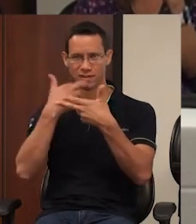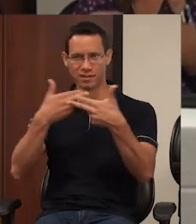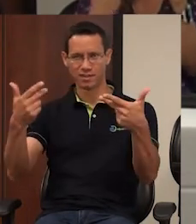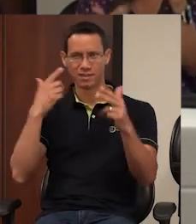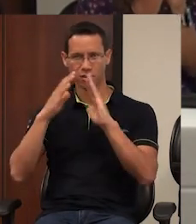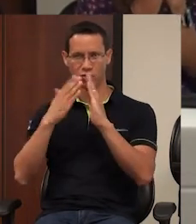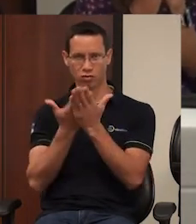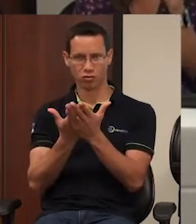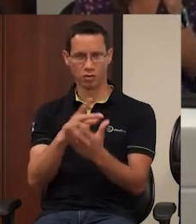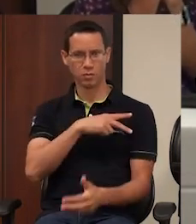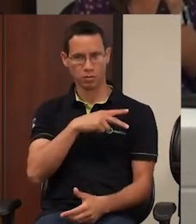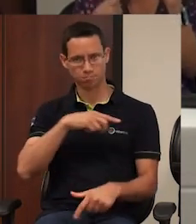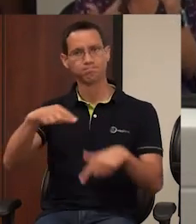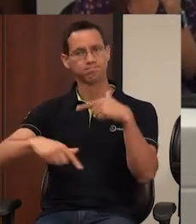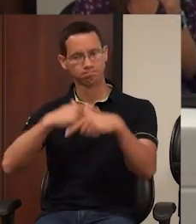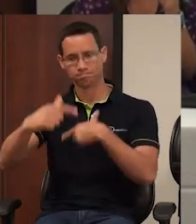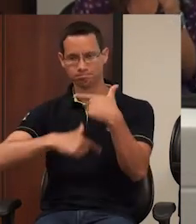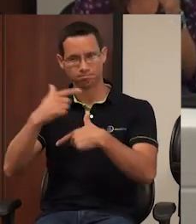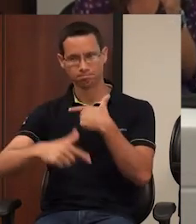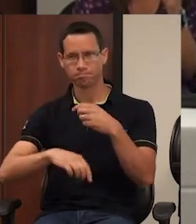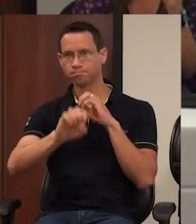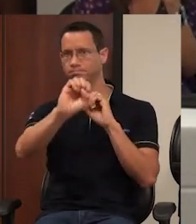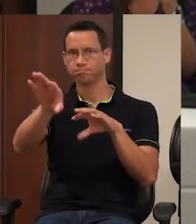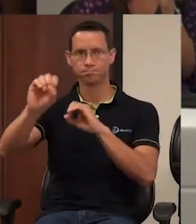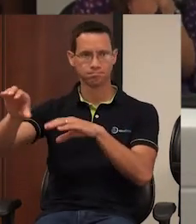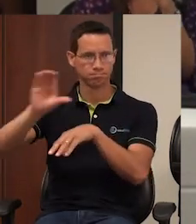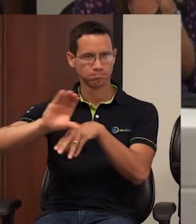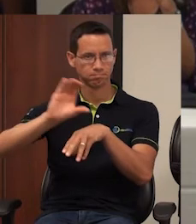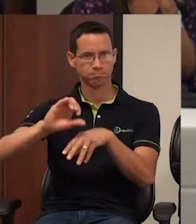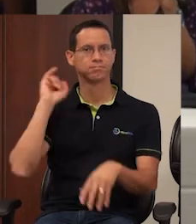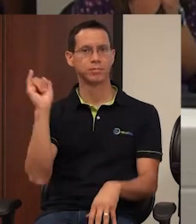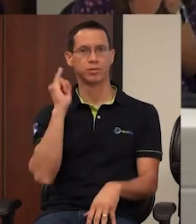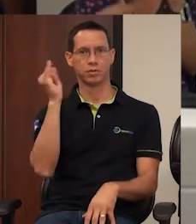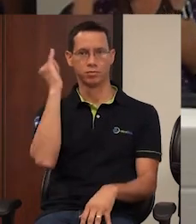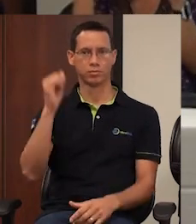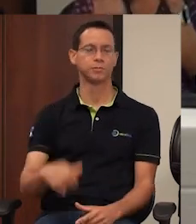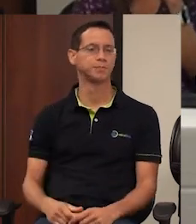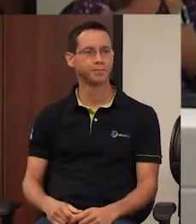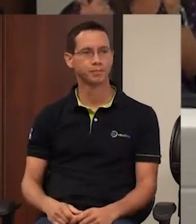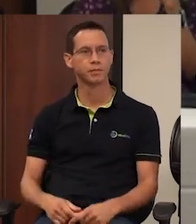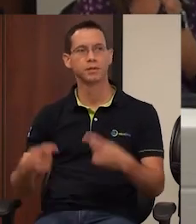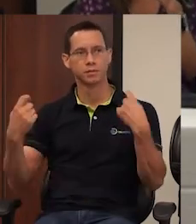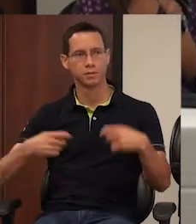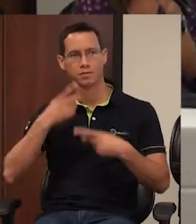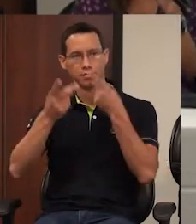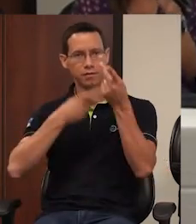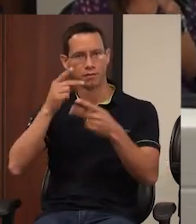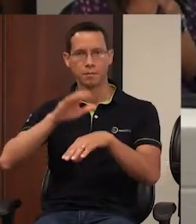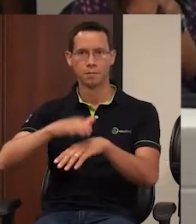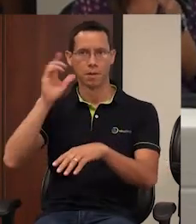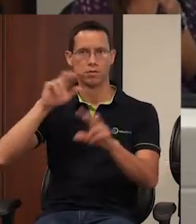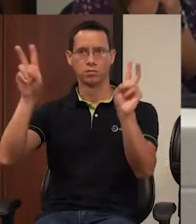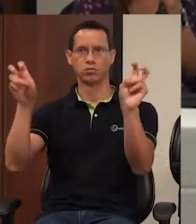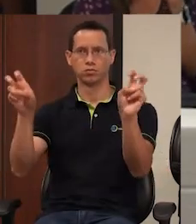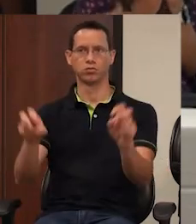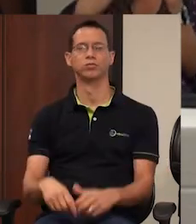São Paulo está trabalhando nisso, fazendo capacitação. É importante. Nós precisamos falar cada vez mais sobre esse